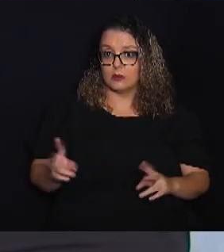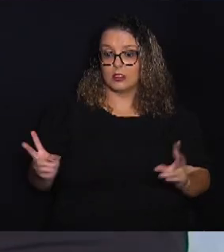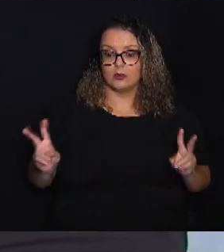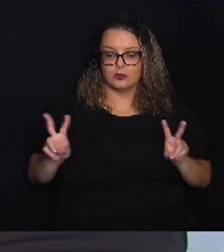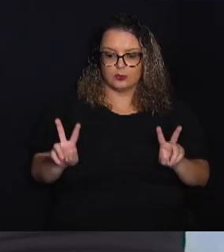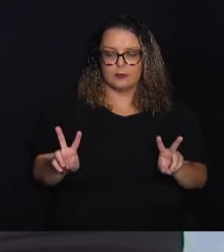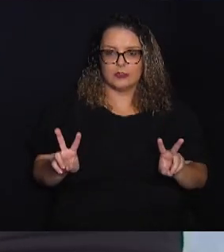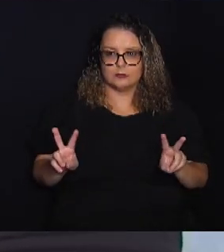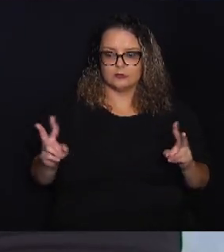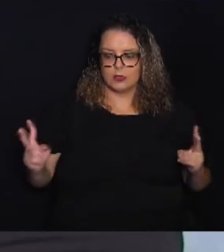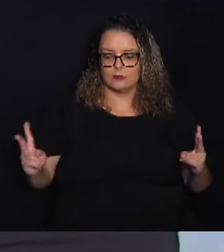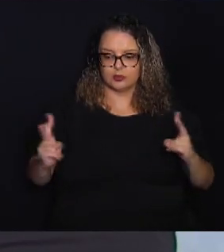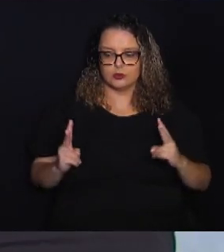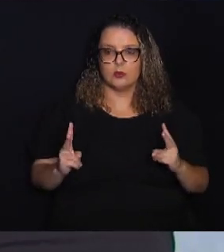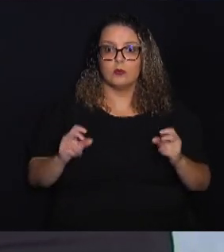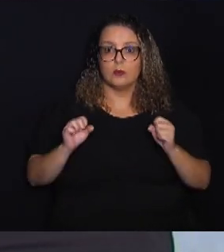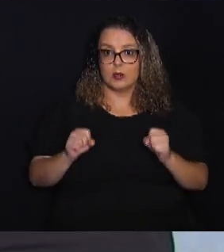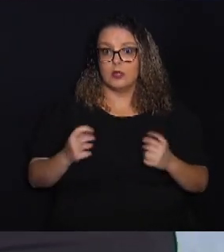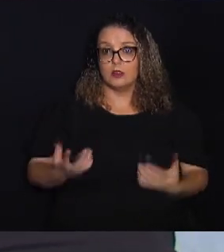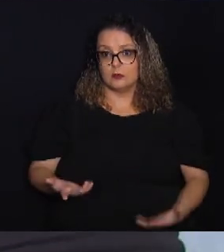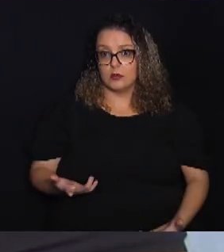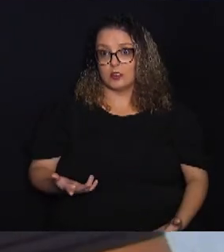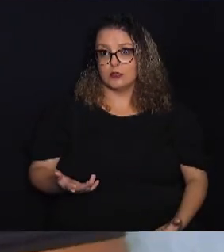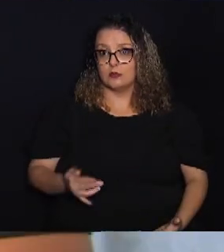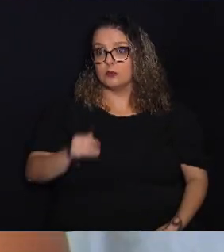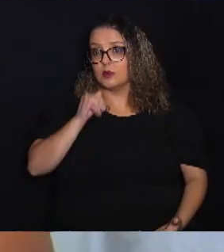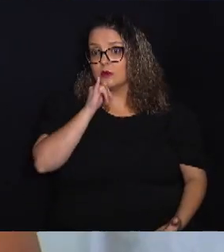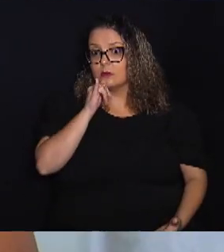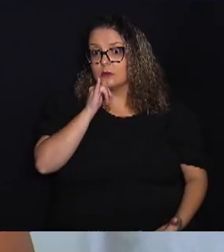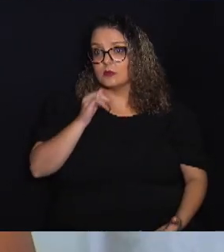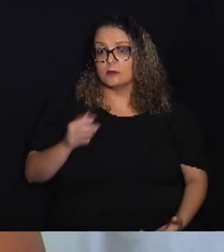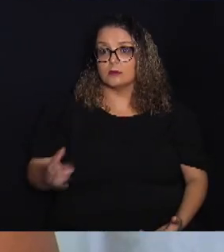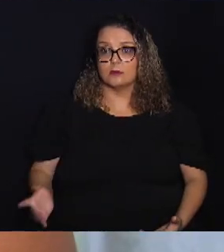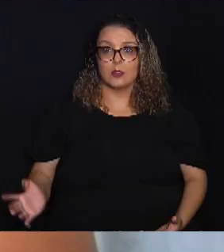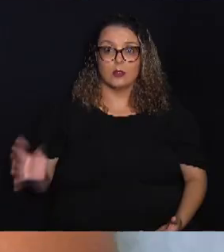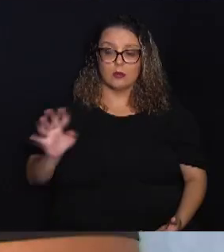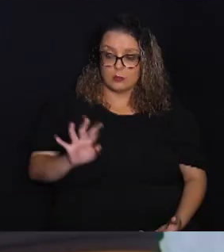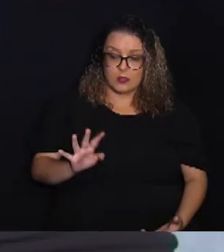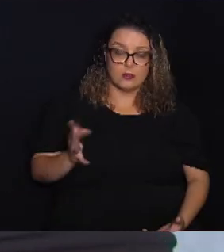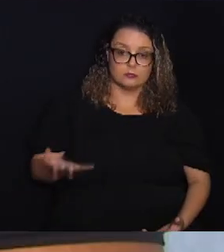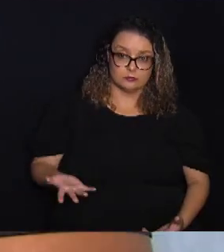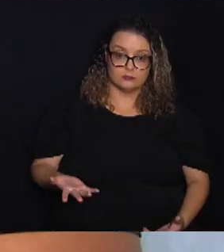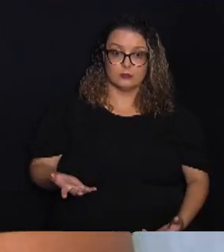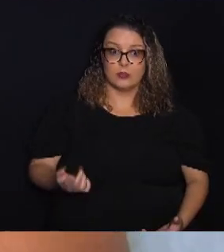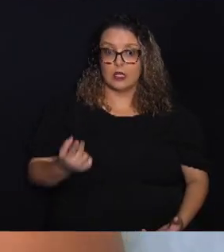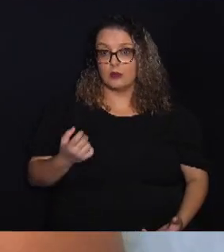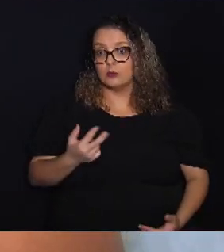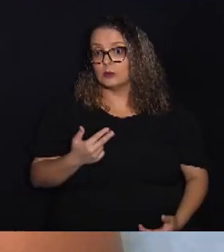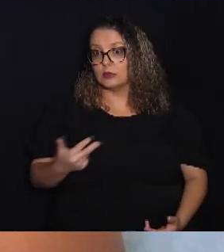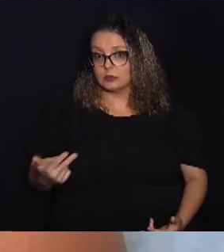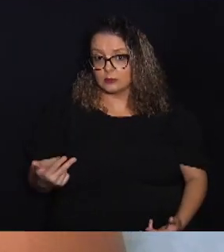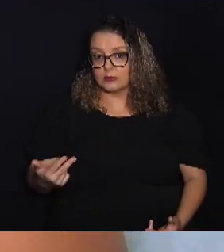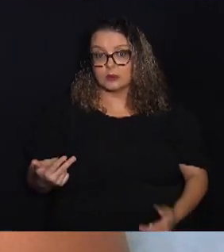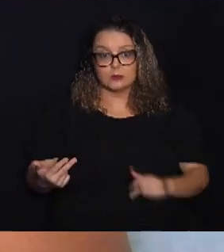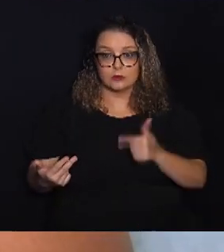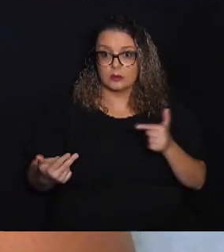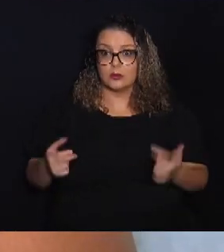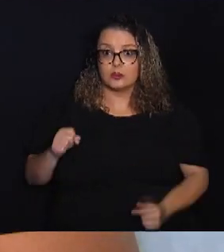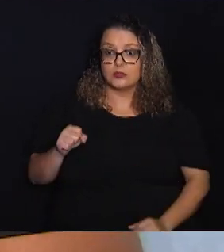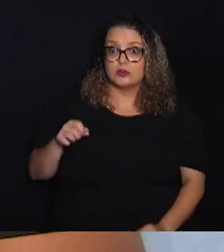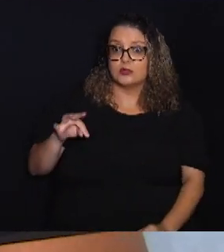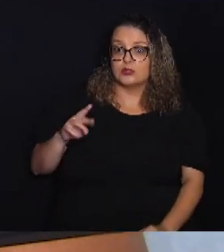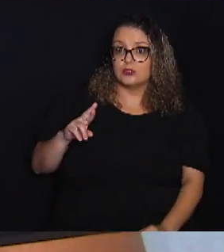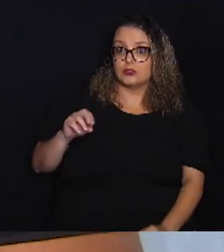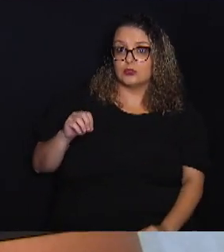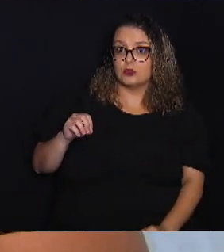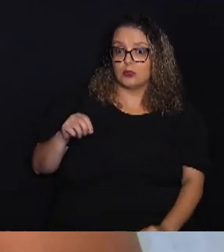especiais mesmo para jogar dupla. Entendeu? Mas você pode jogar numa quadra dessa, por exemplo, com quatro pessoas. A única coisa que não tem é